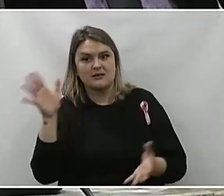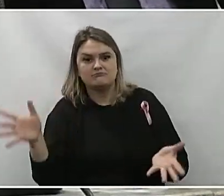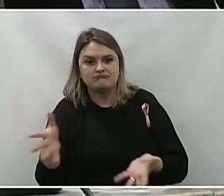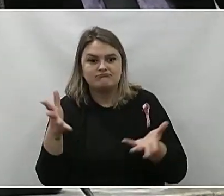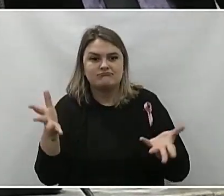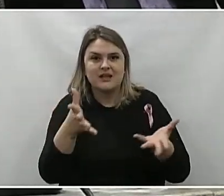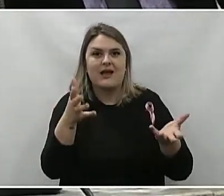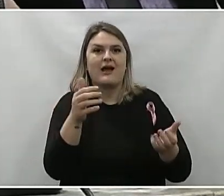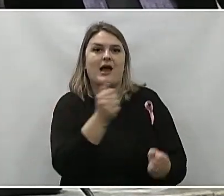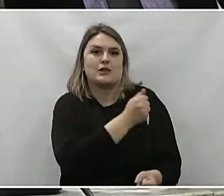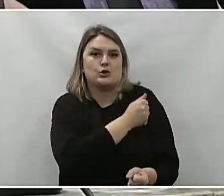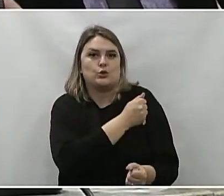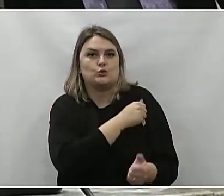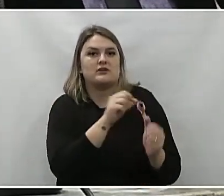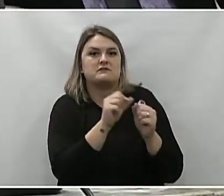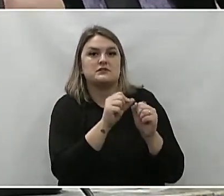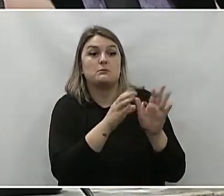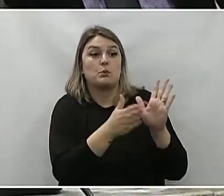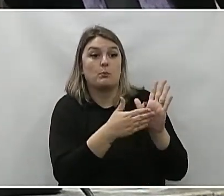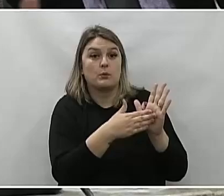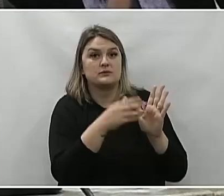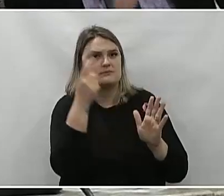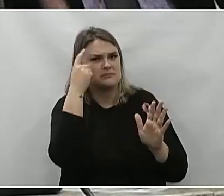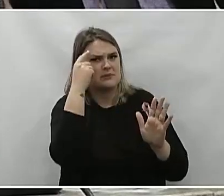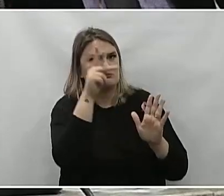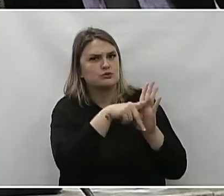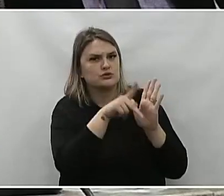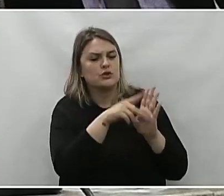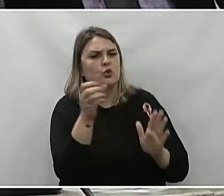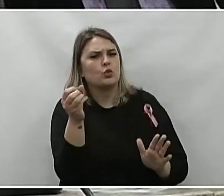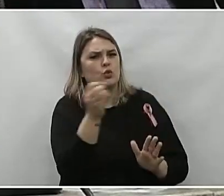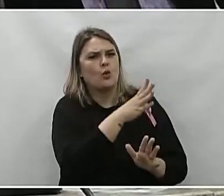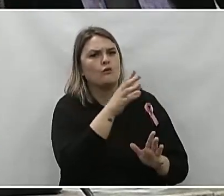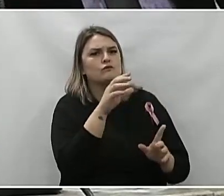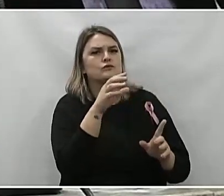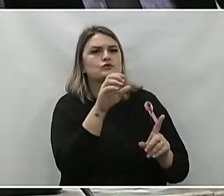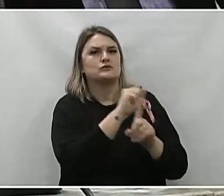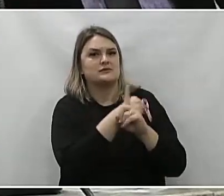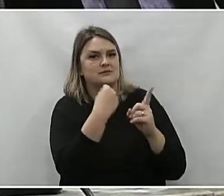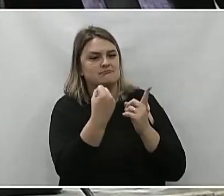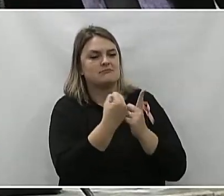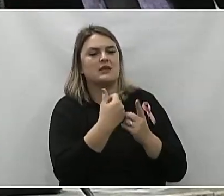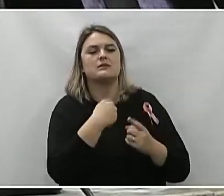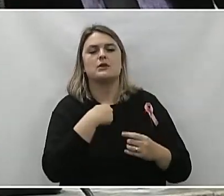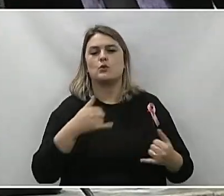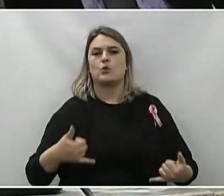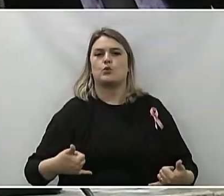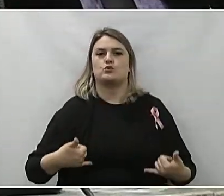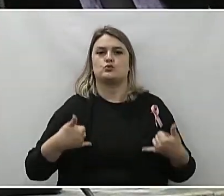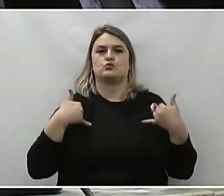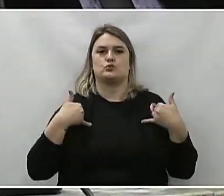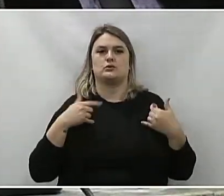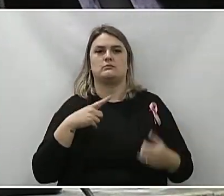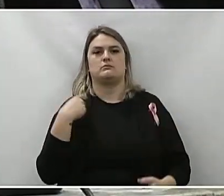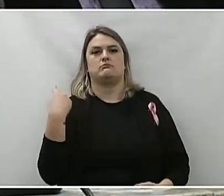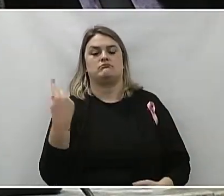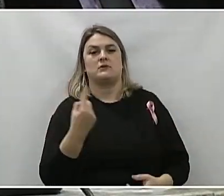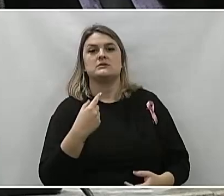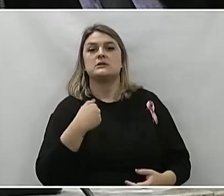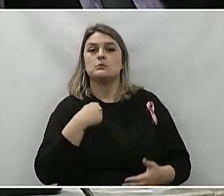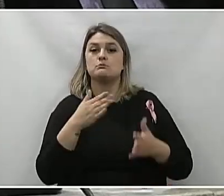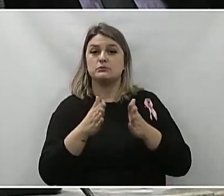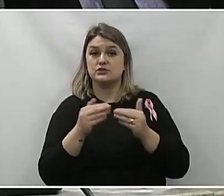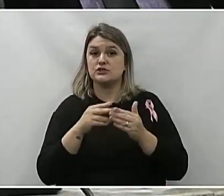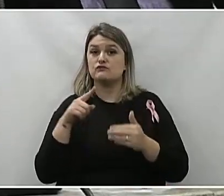as alunas dessa escola a propor em projetos e a pensar em uma nova forma de sociedade Isso é motivo de muito orgulho para todos nós então